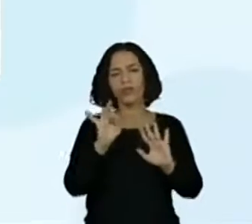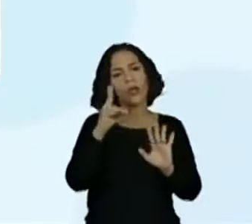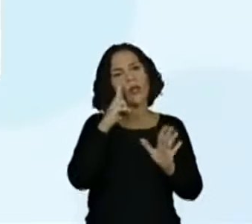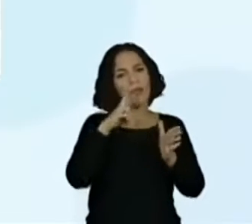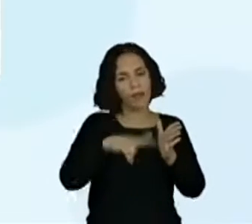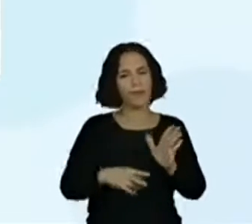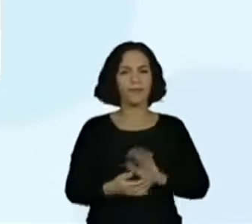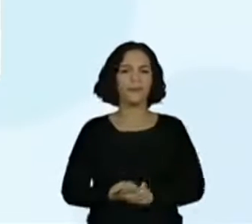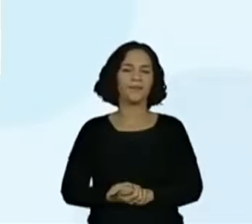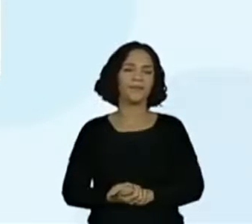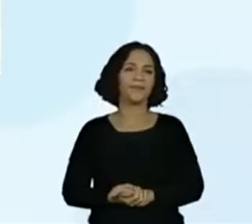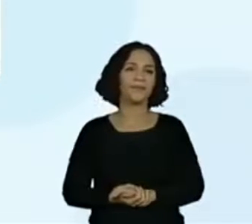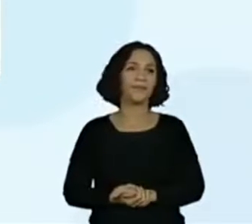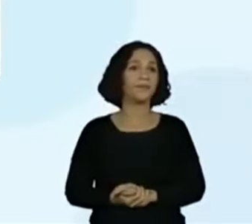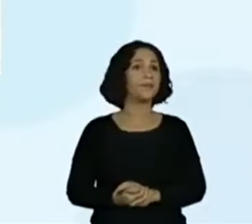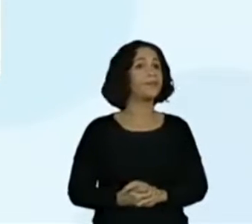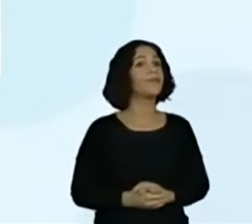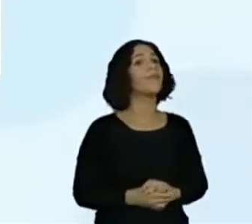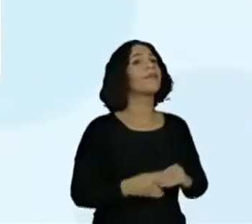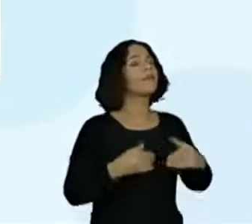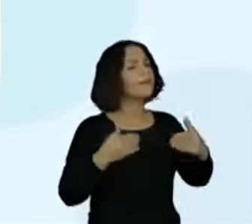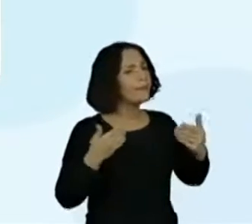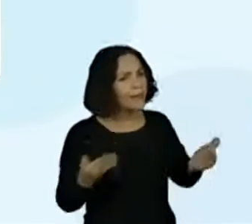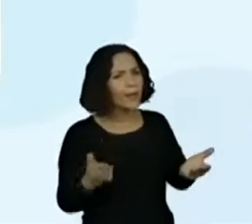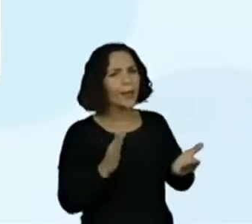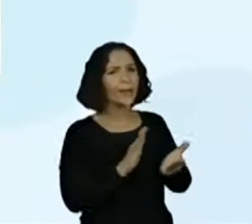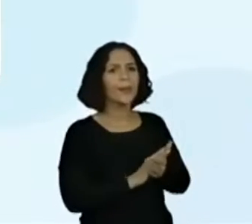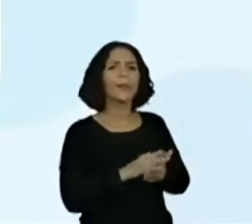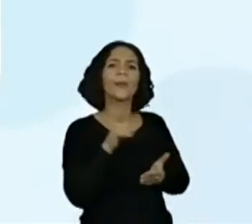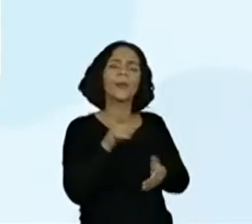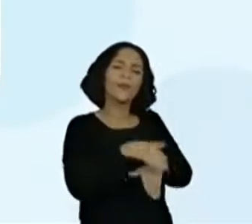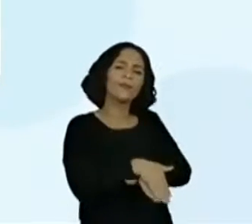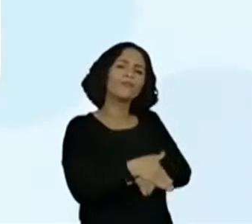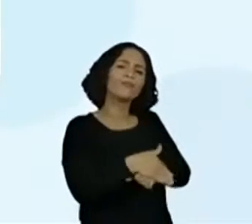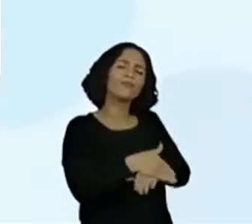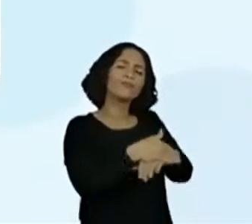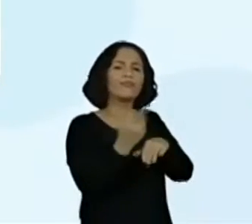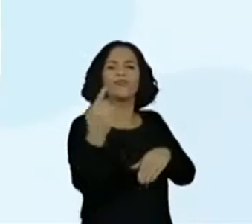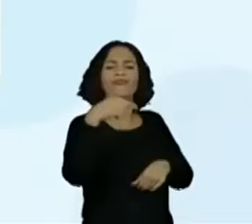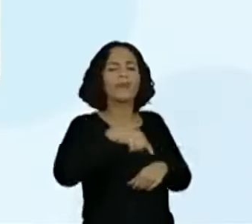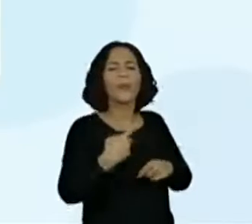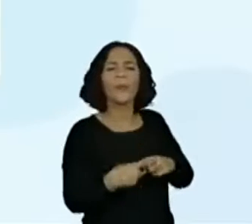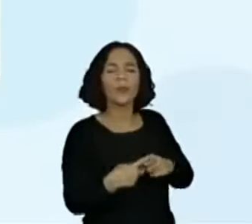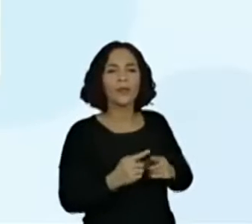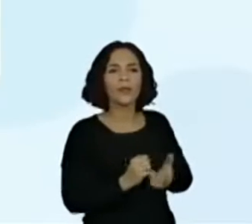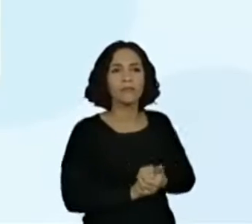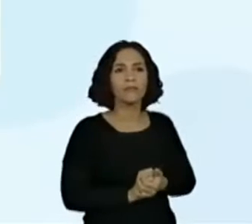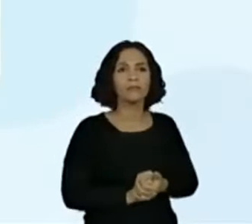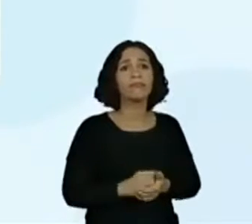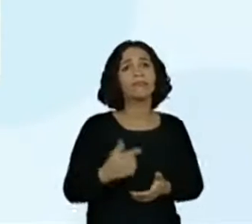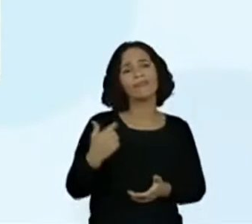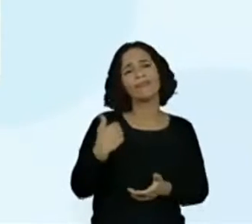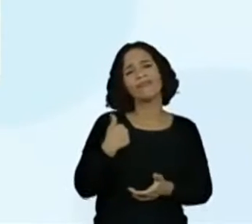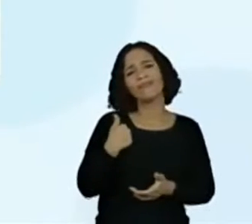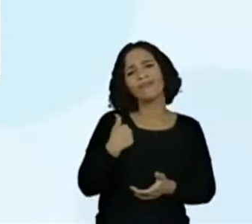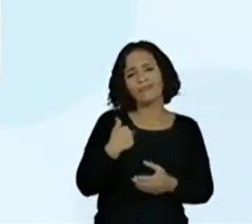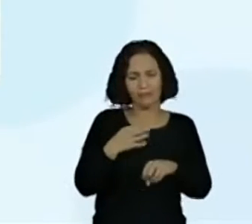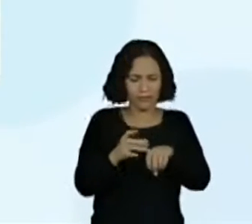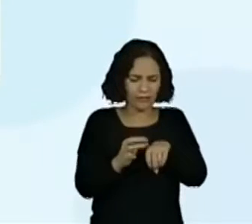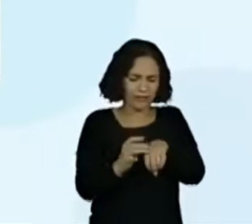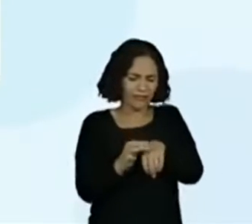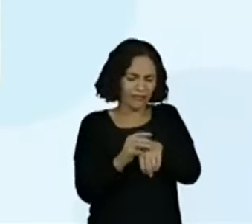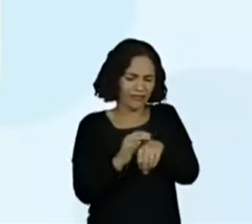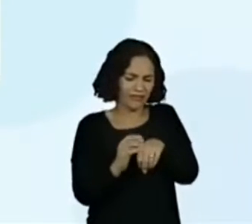para vocês. Então, o que a traz aqui, dona Joana? Estou com formigamento,